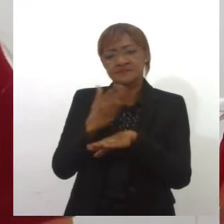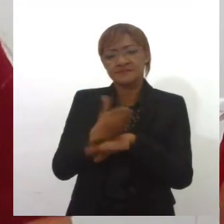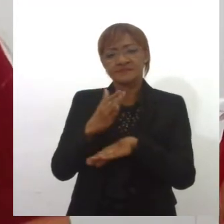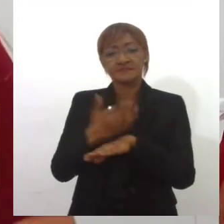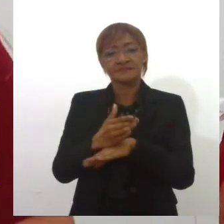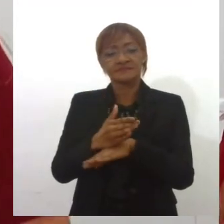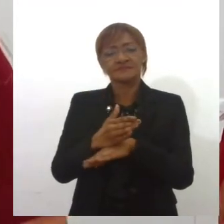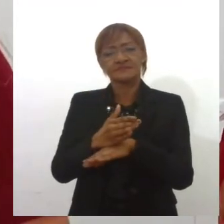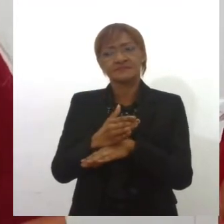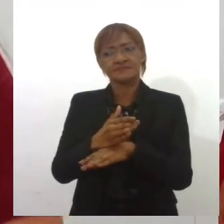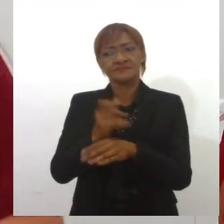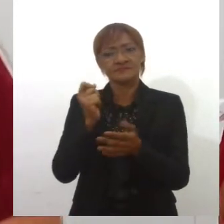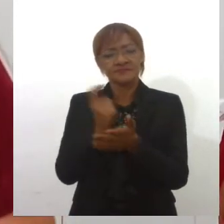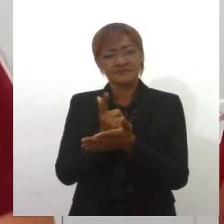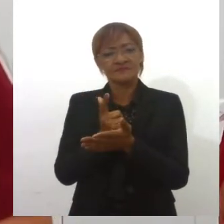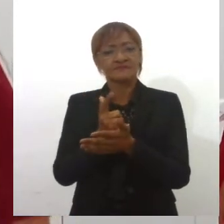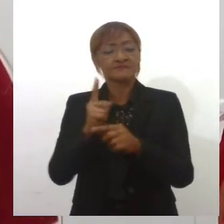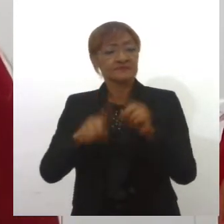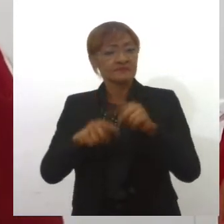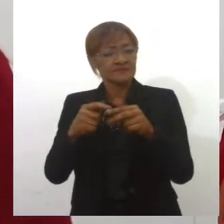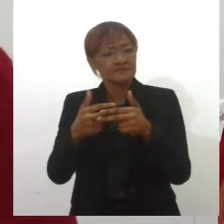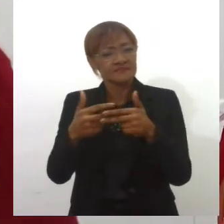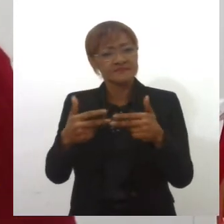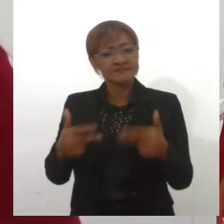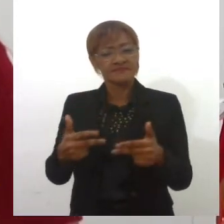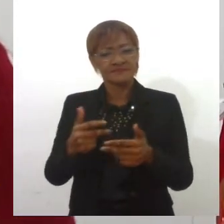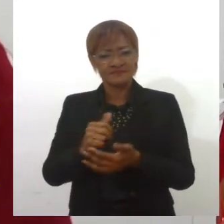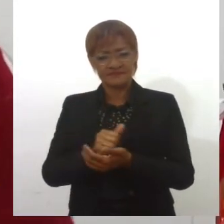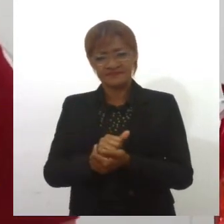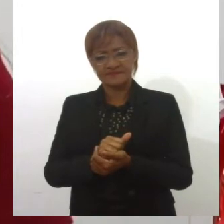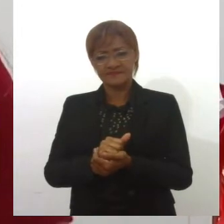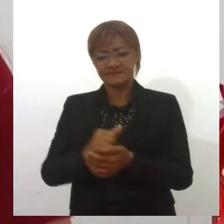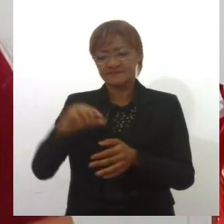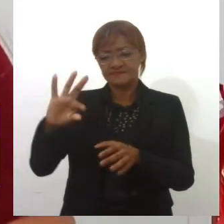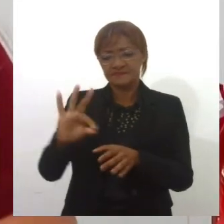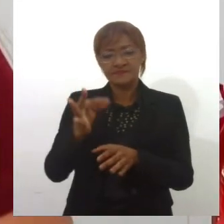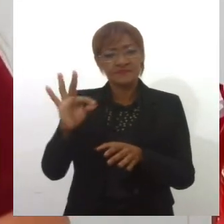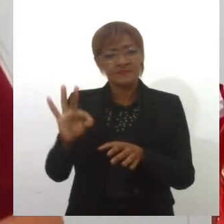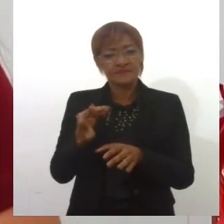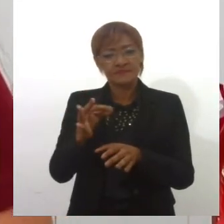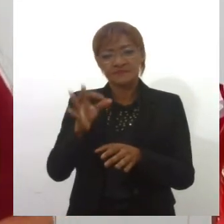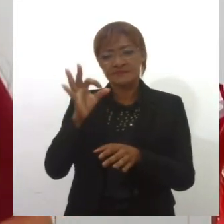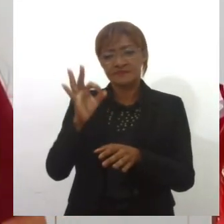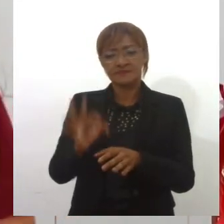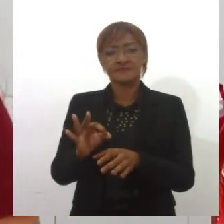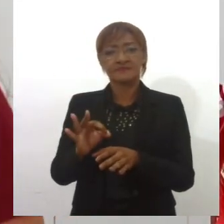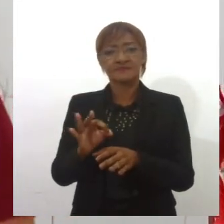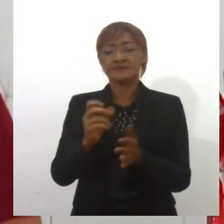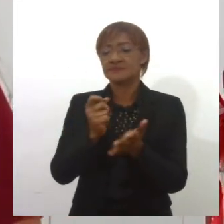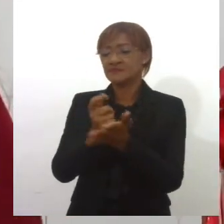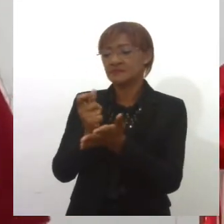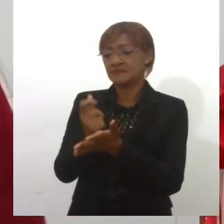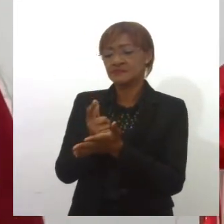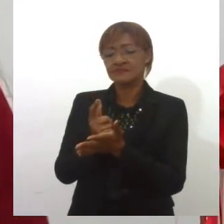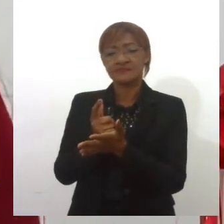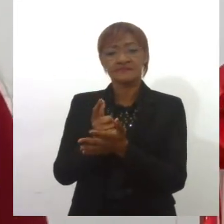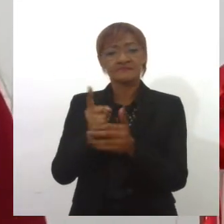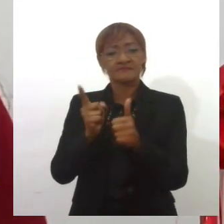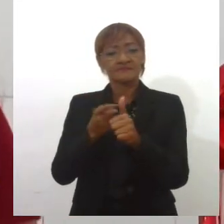costura, porque precisa ser uma máquina reta industrial, profissional. E daí eu comprei e comecei primeiro